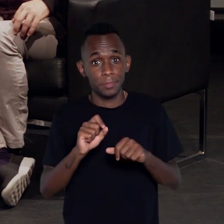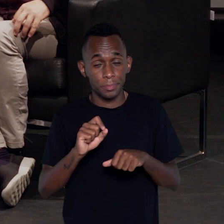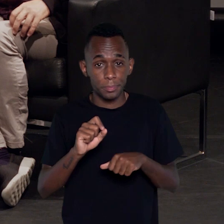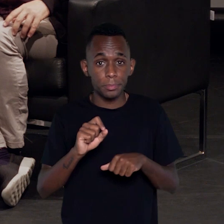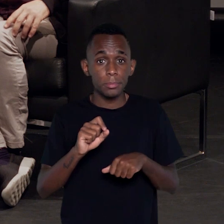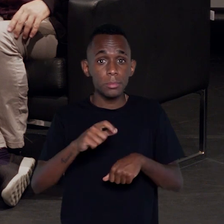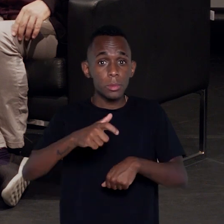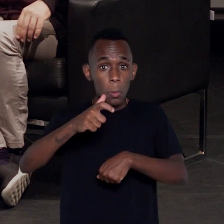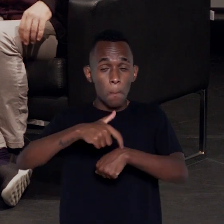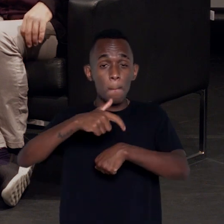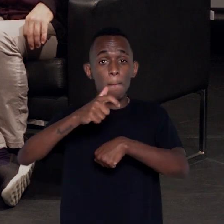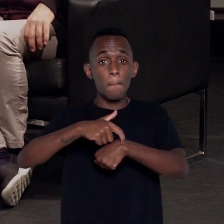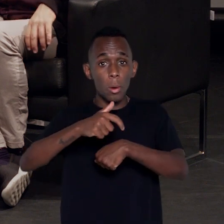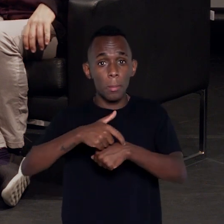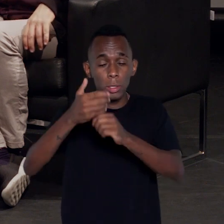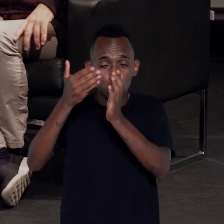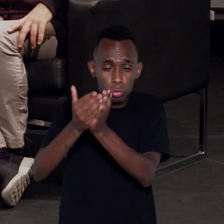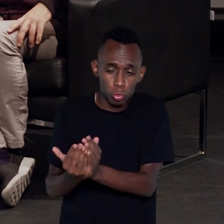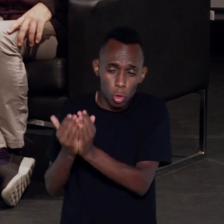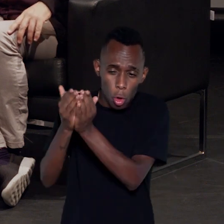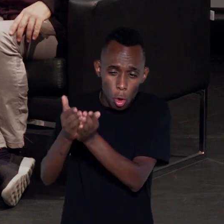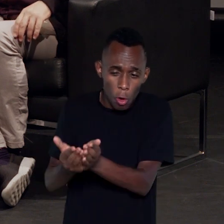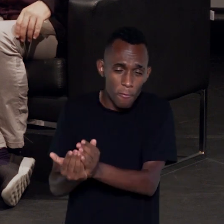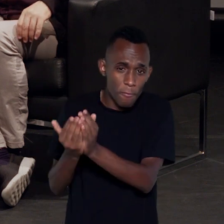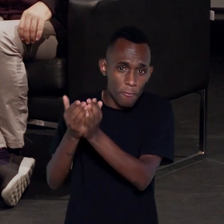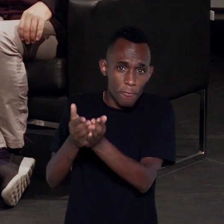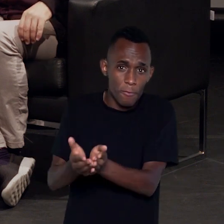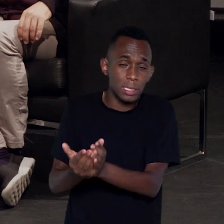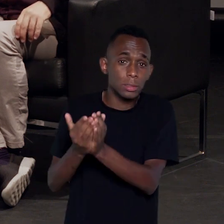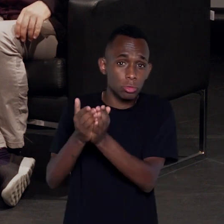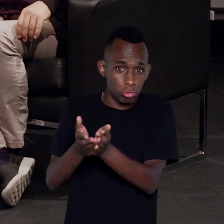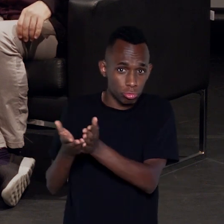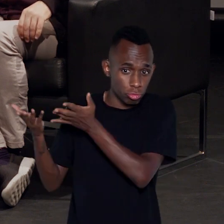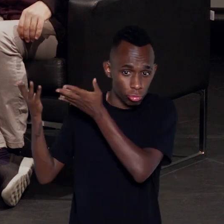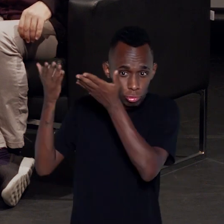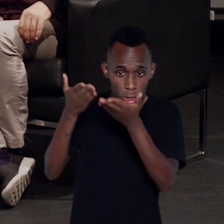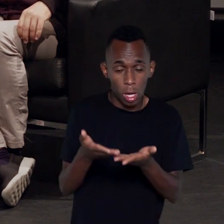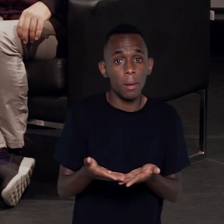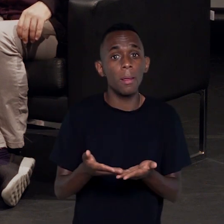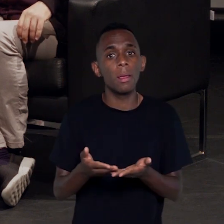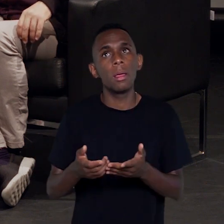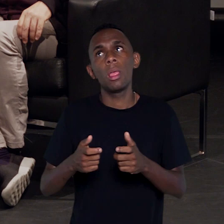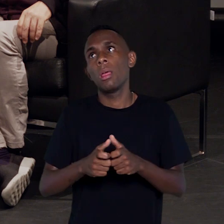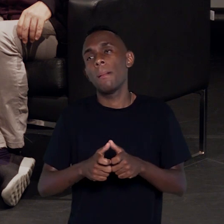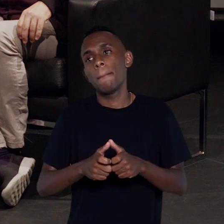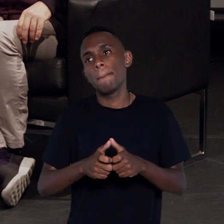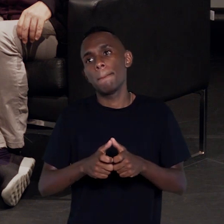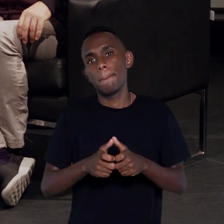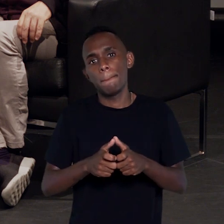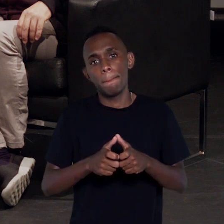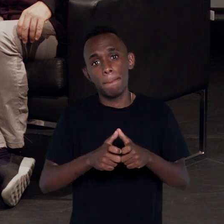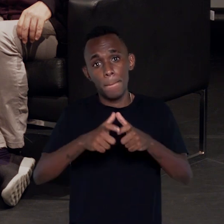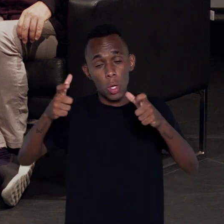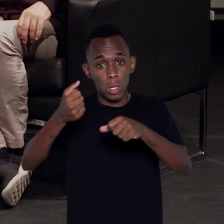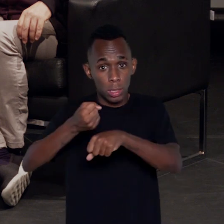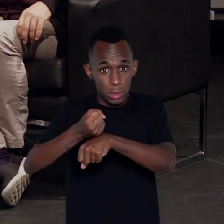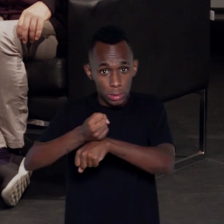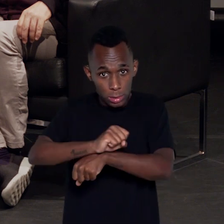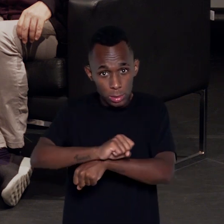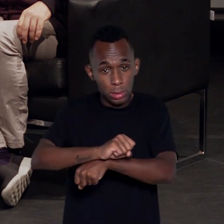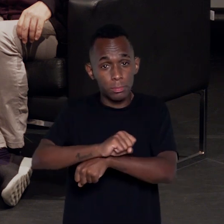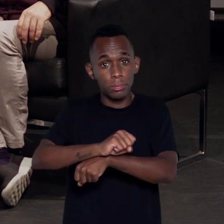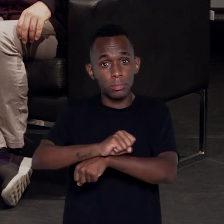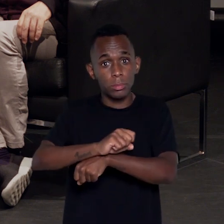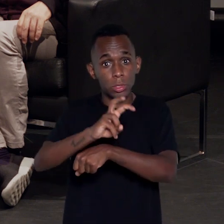que, quando os navios chegavam ali no Cais do Valongo, a maioria dos